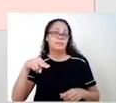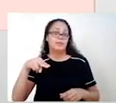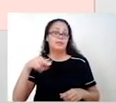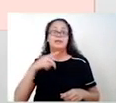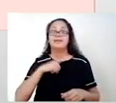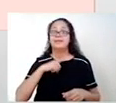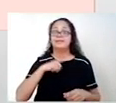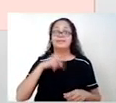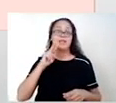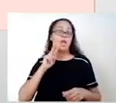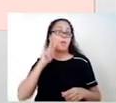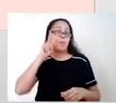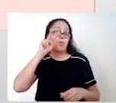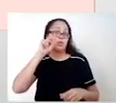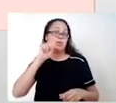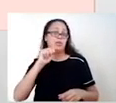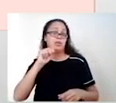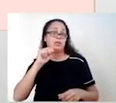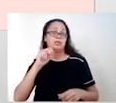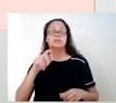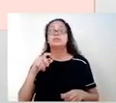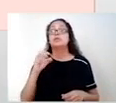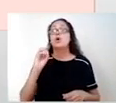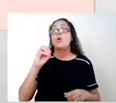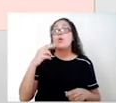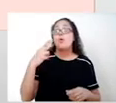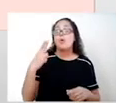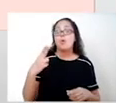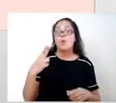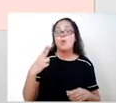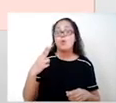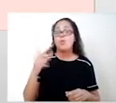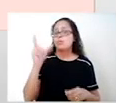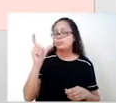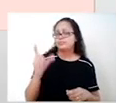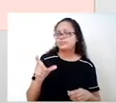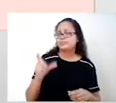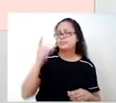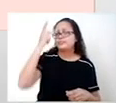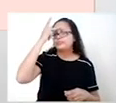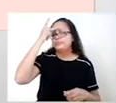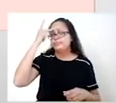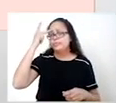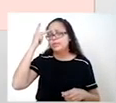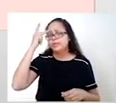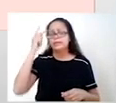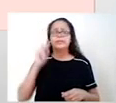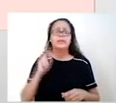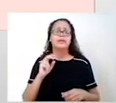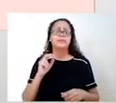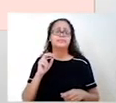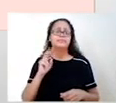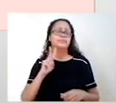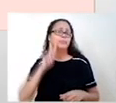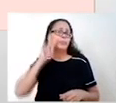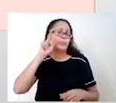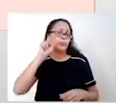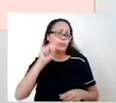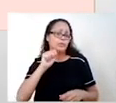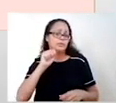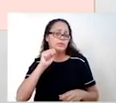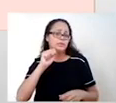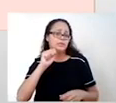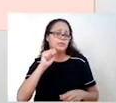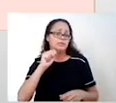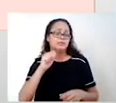Superman, um alienígena, veio de outro planeta, para cá, tem super força, super velocidade, voa, né? Então, será